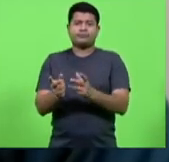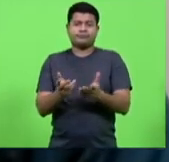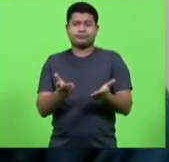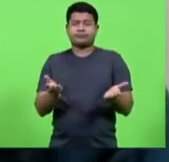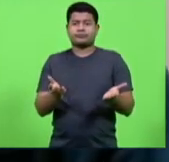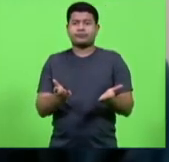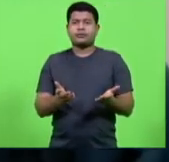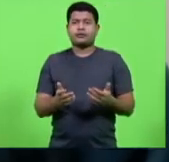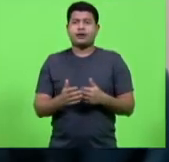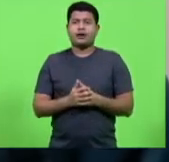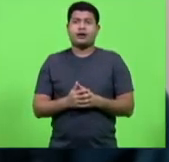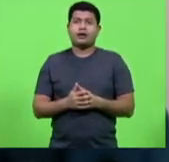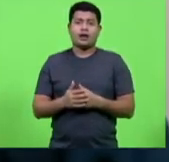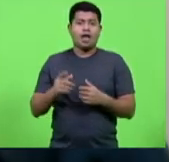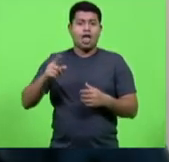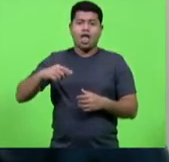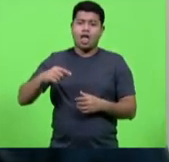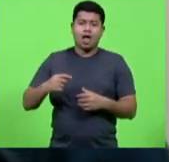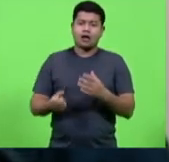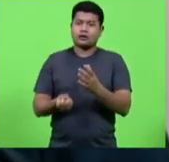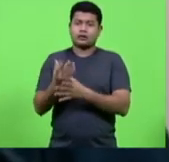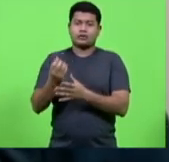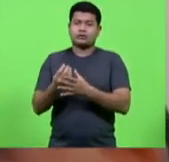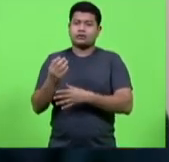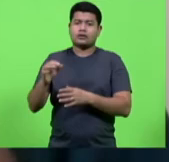eles apicultores e